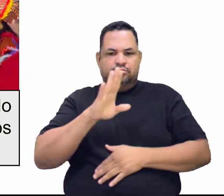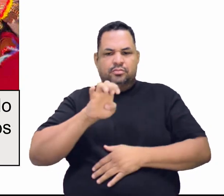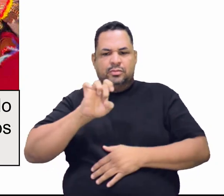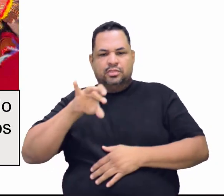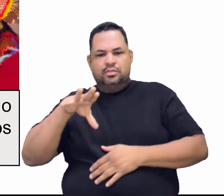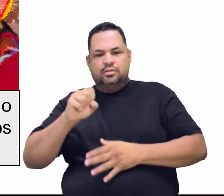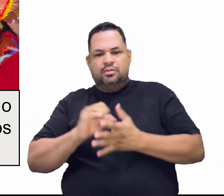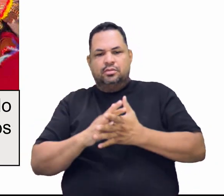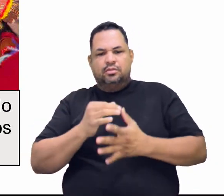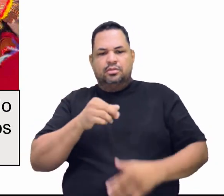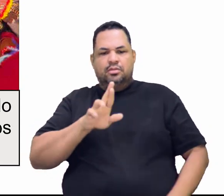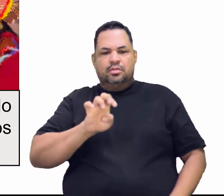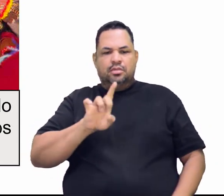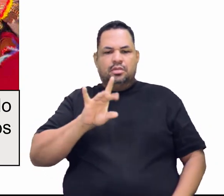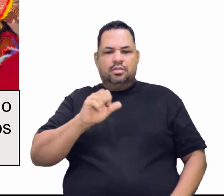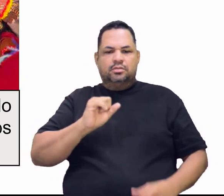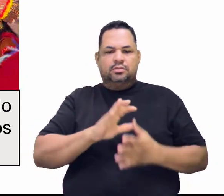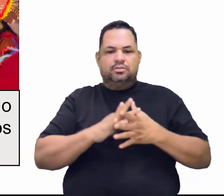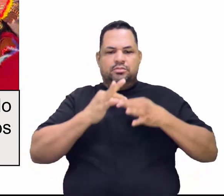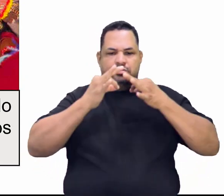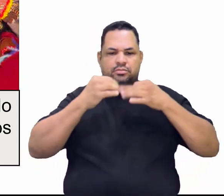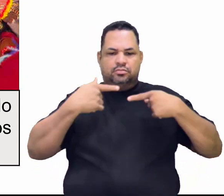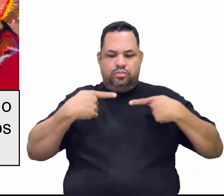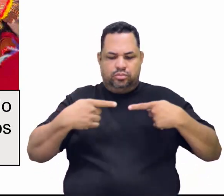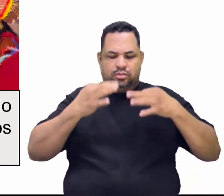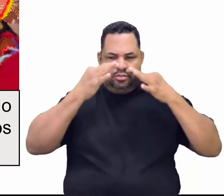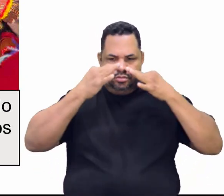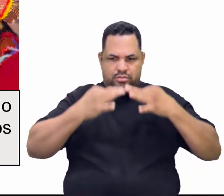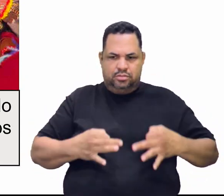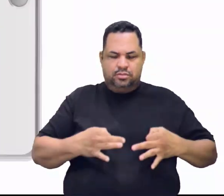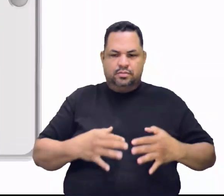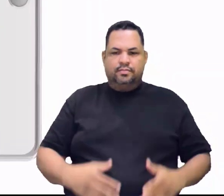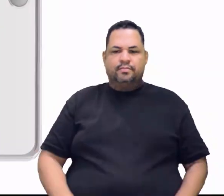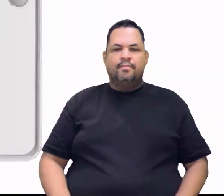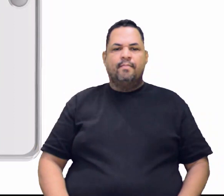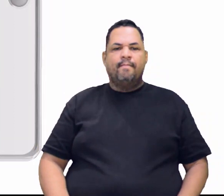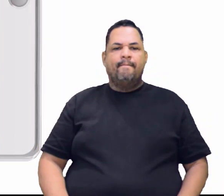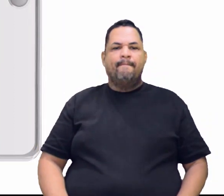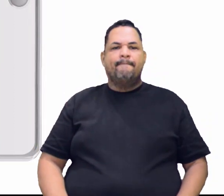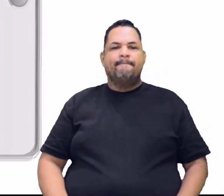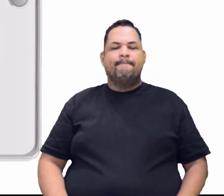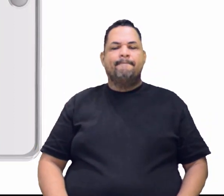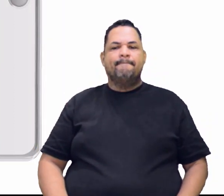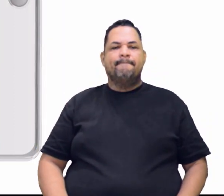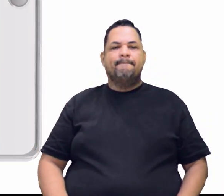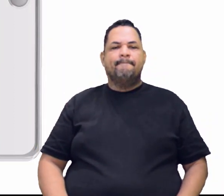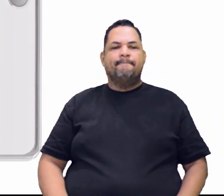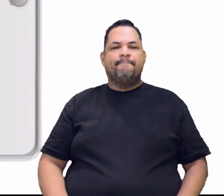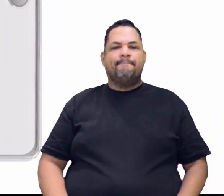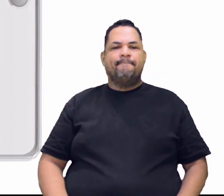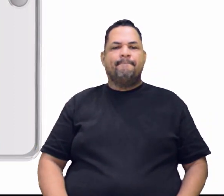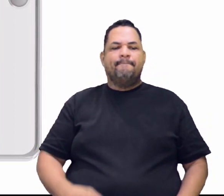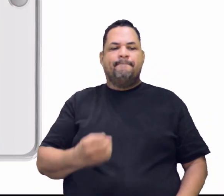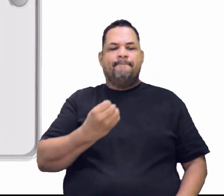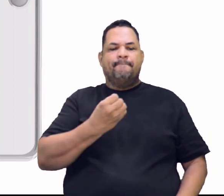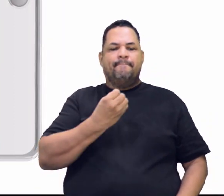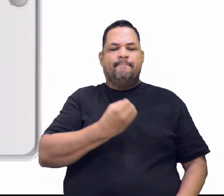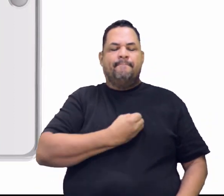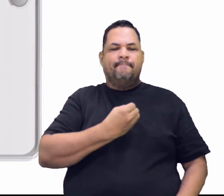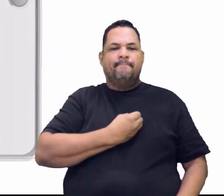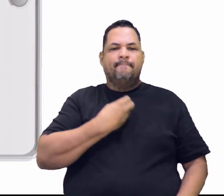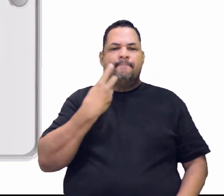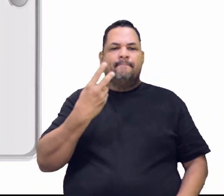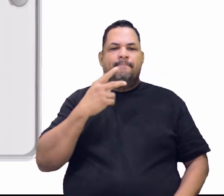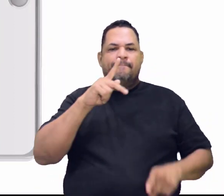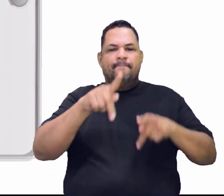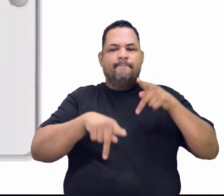regate e a de guerra justa. Aí eu parto agora para o próximo conteúdo. Aula 2,